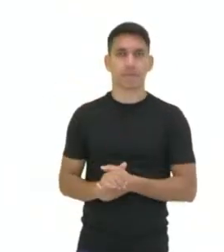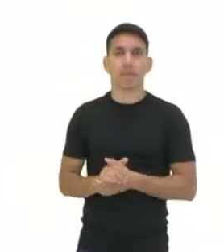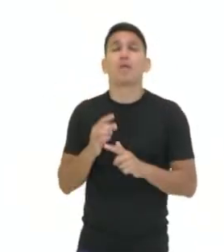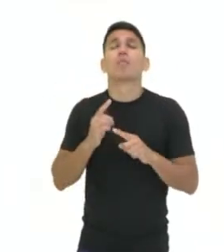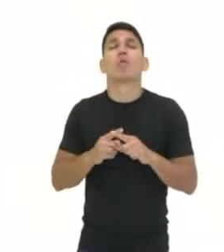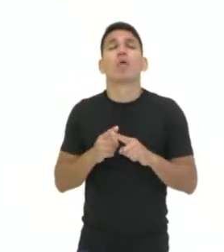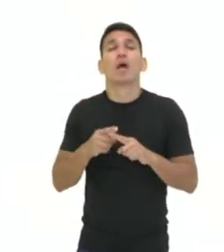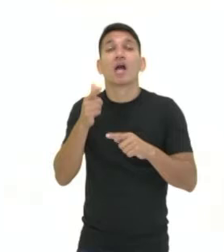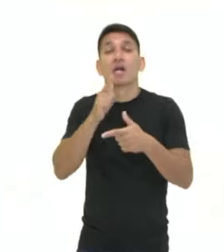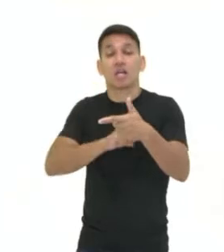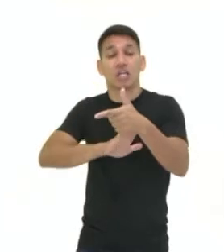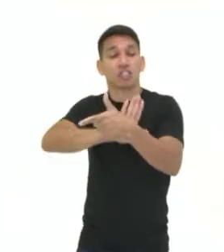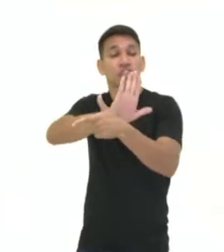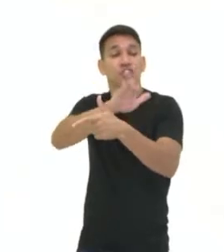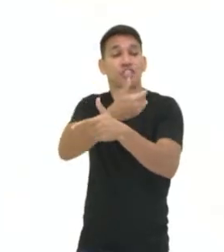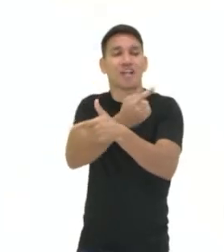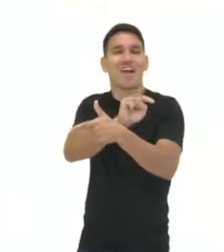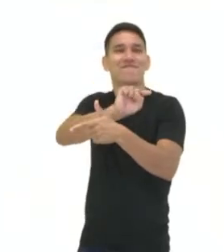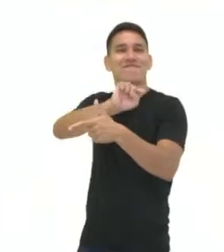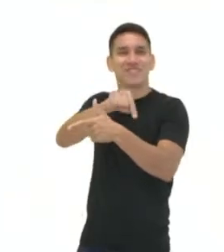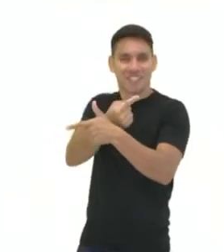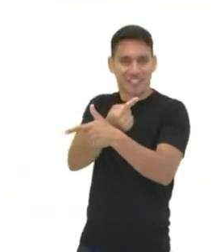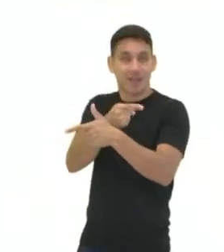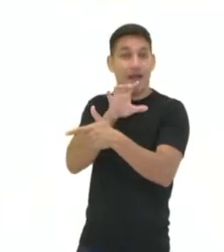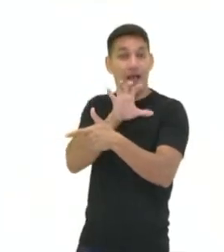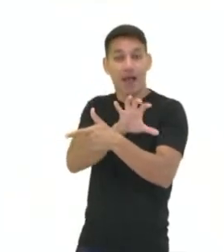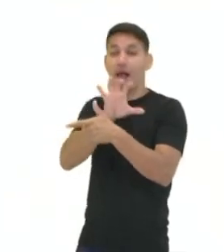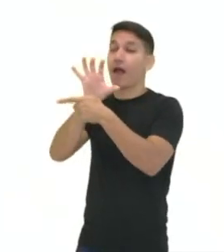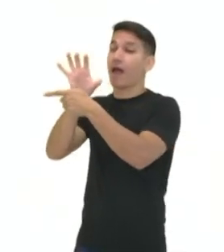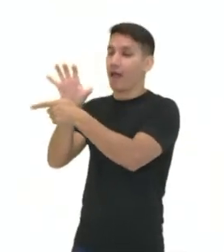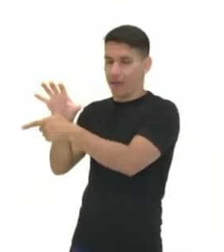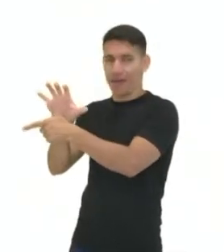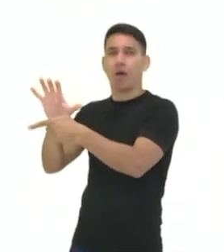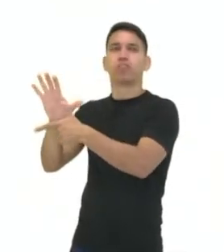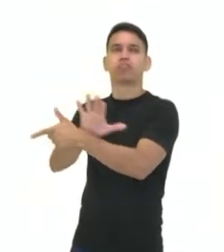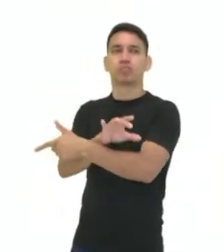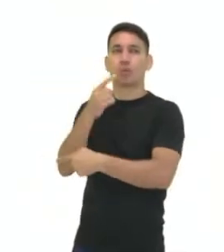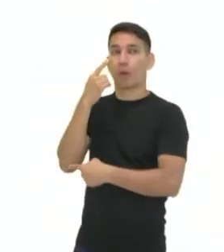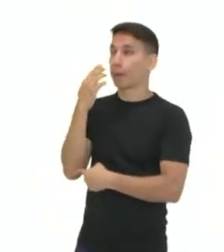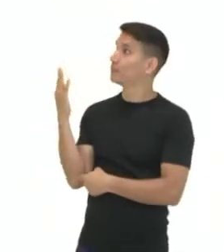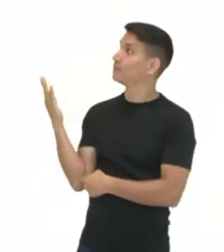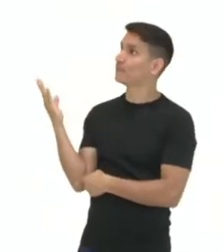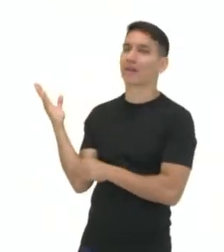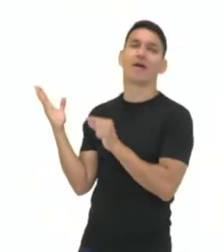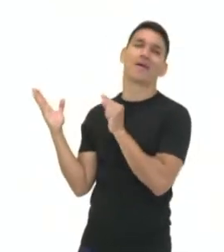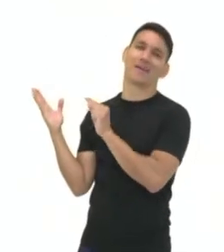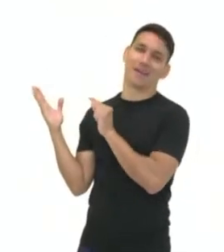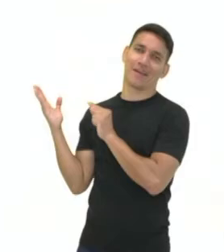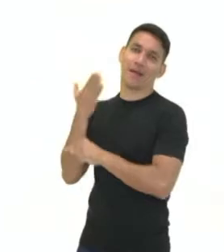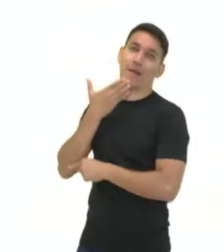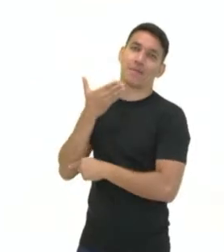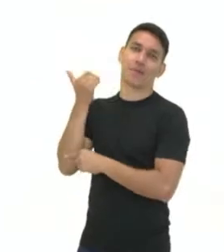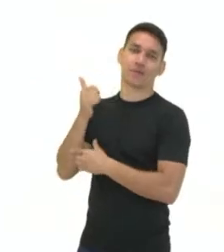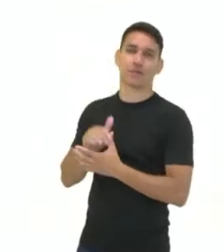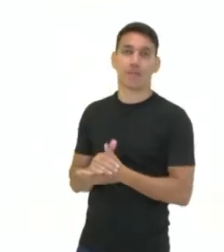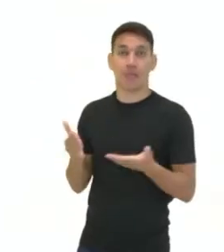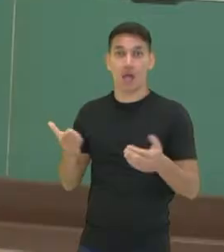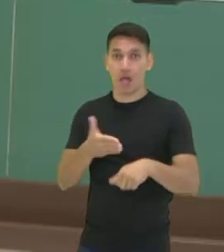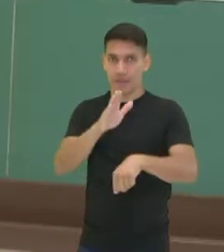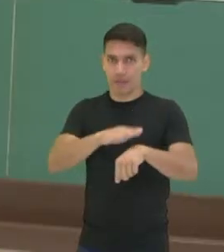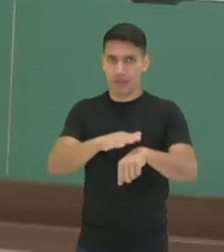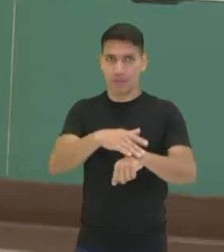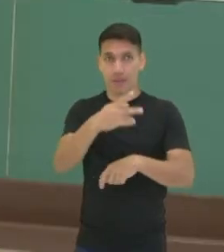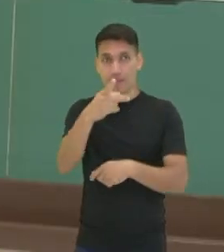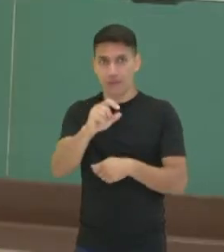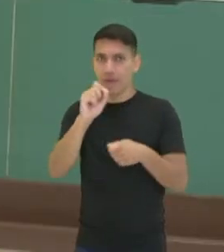a vírgulazinha. E aí nós vamos ter que fazer essa divisão aqui, olha só. Essa aqui. Então, a professora agora vai dar um tempinho